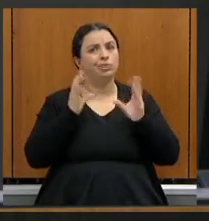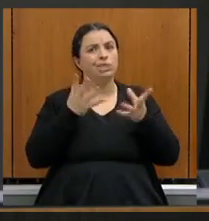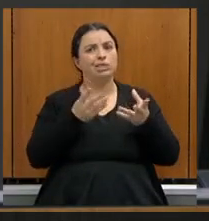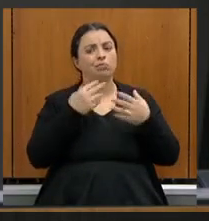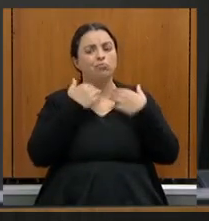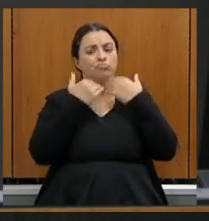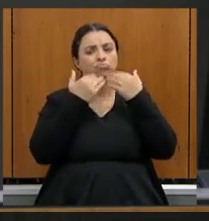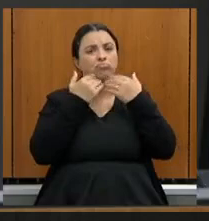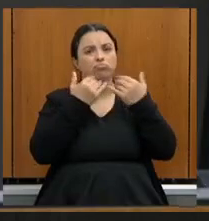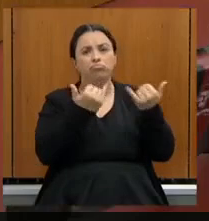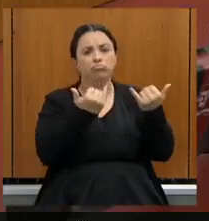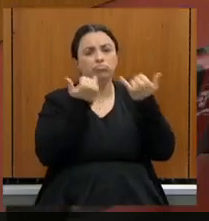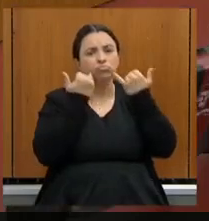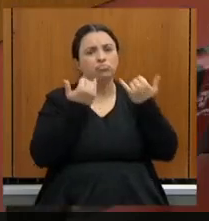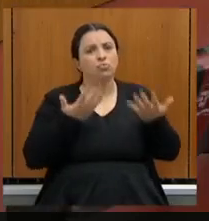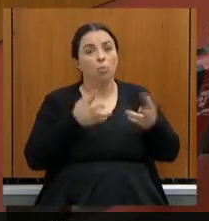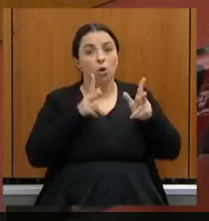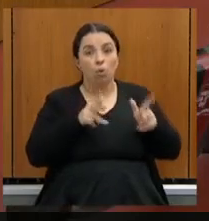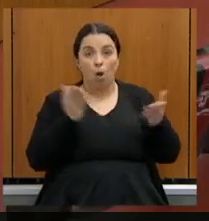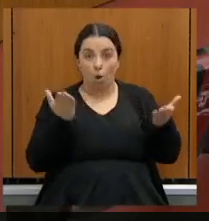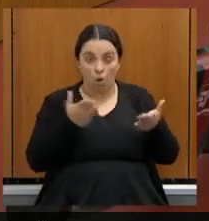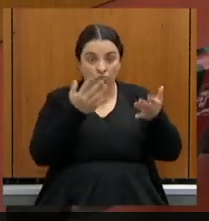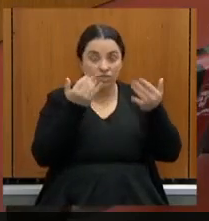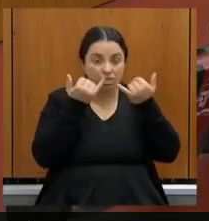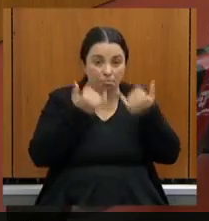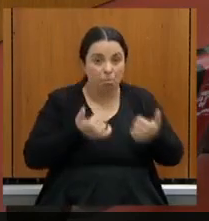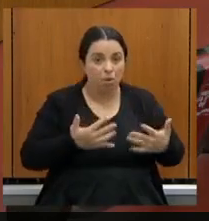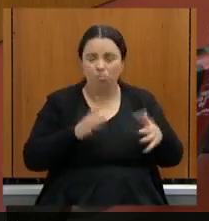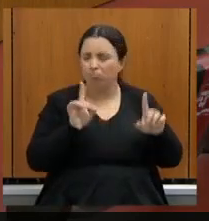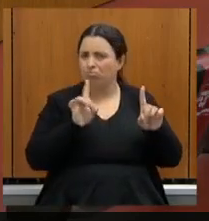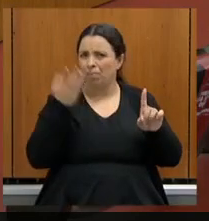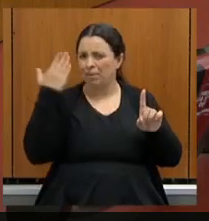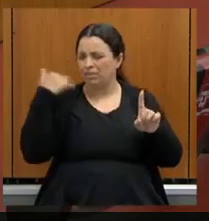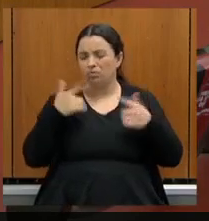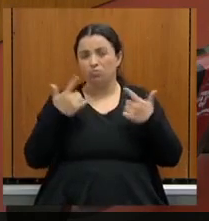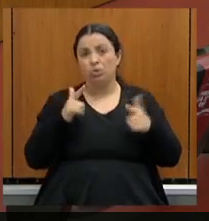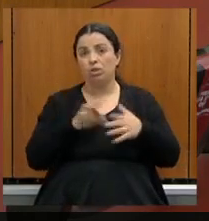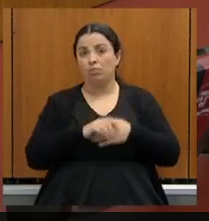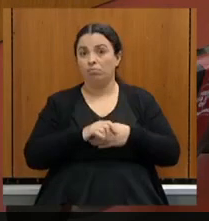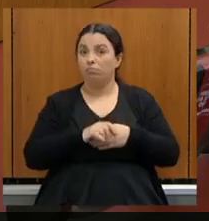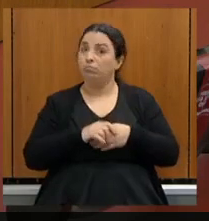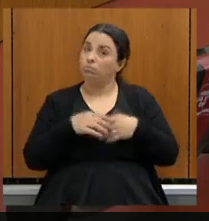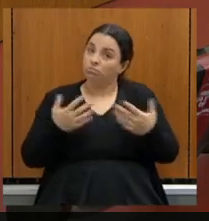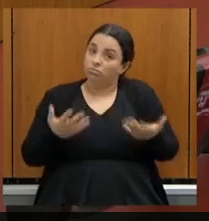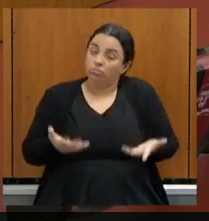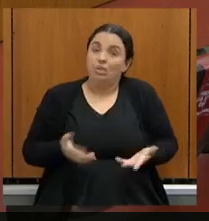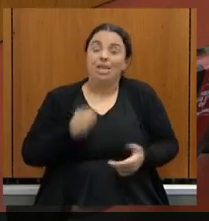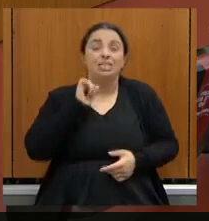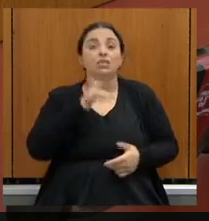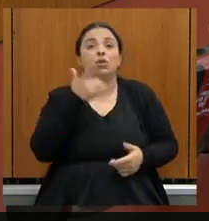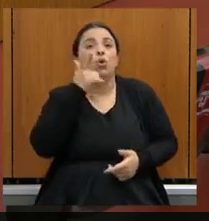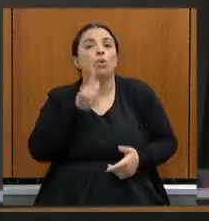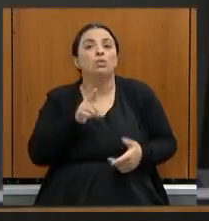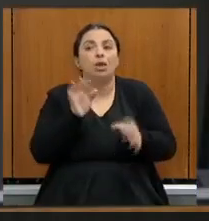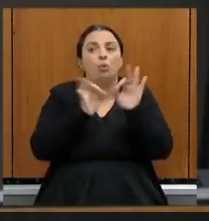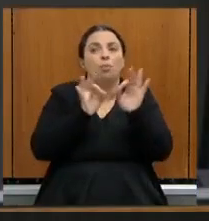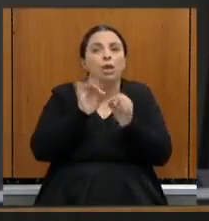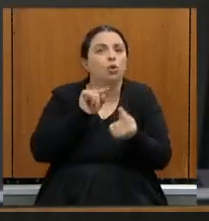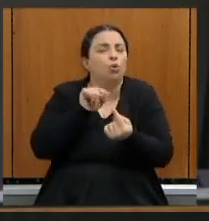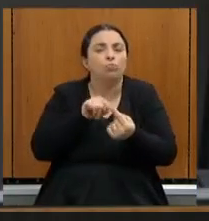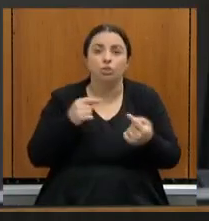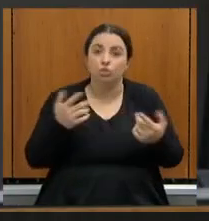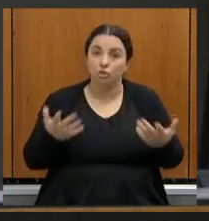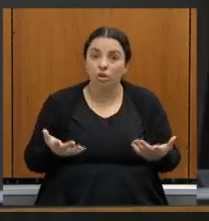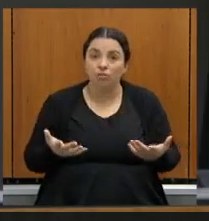trazidas da forma como o senhor agora está trazendo. E segundo, é isso, então. Se a gente não conseguir ter um plano objetivo aqui,